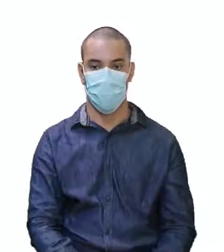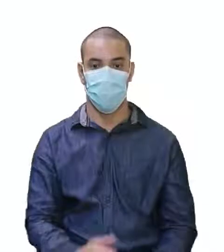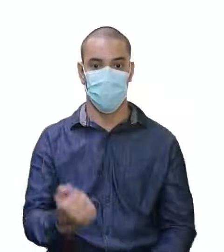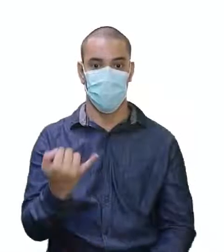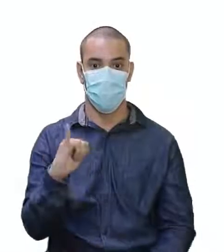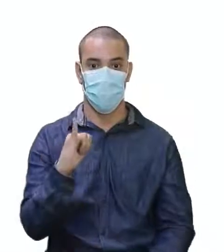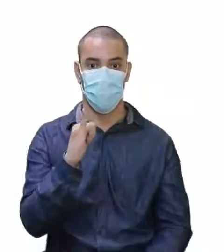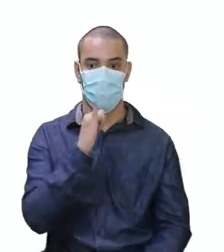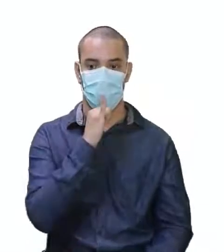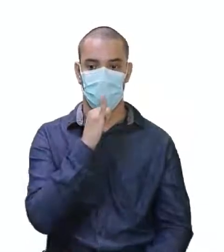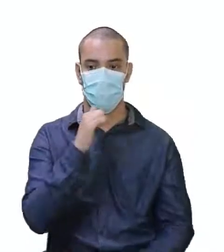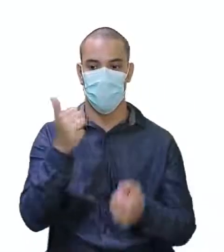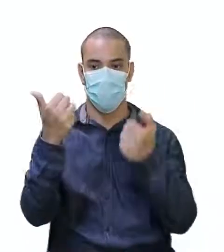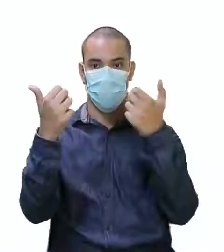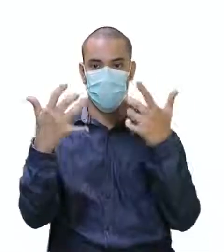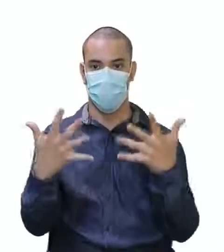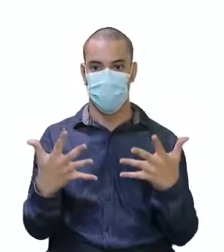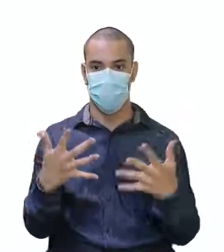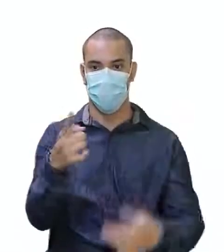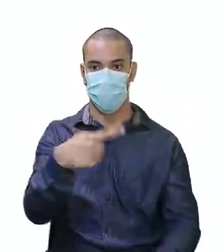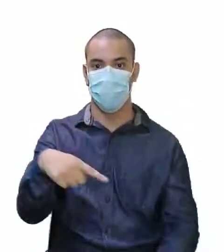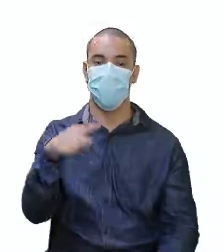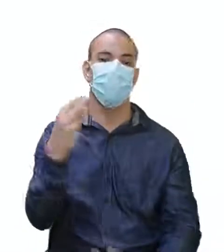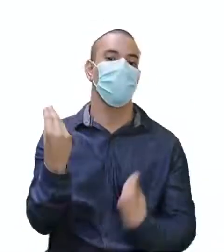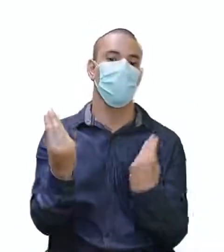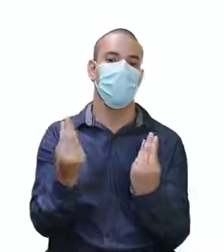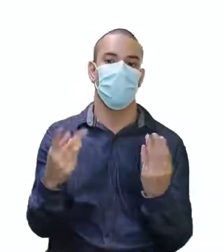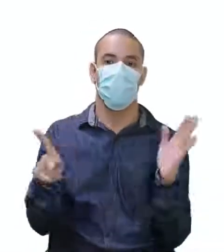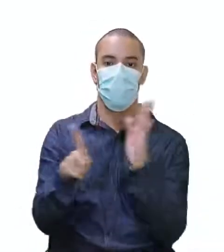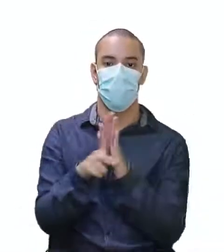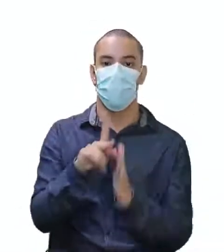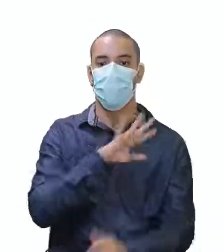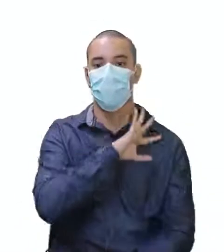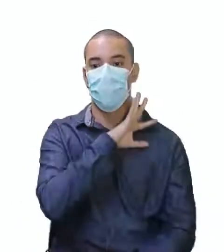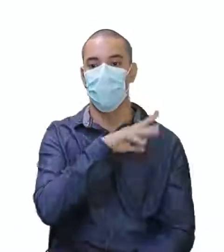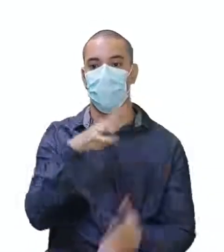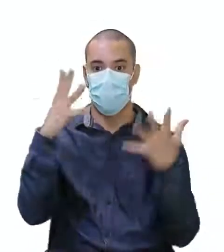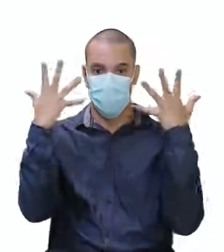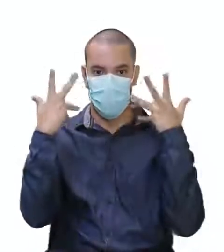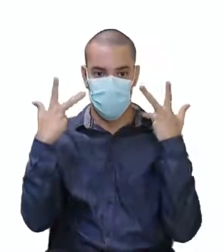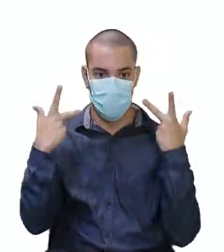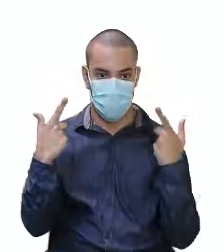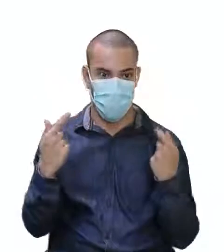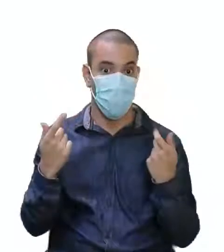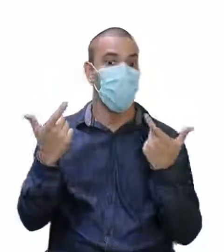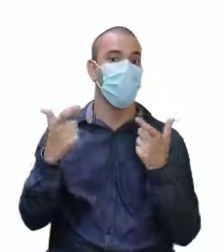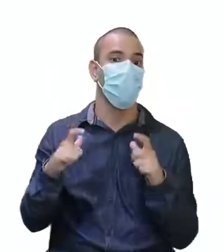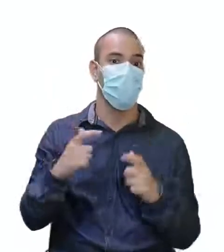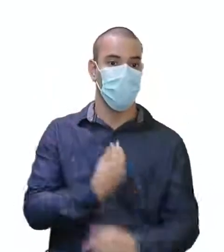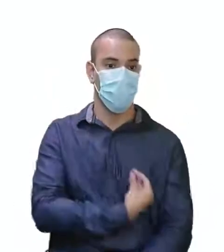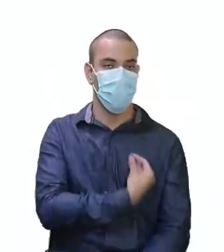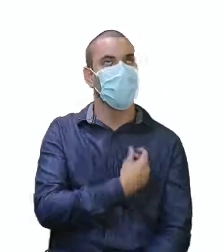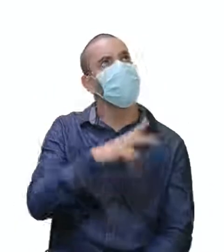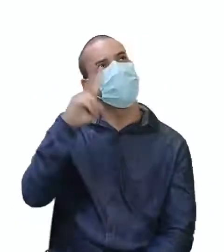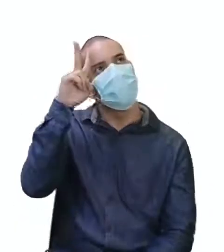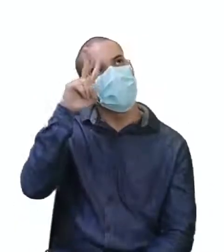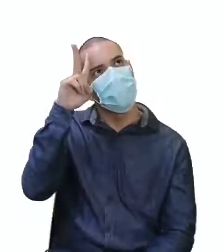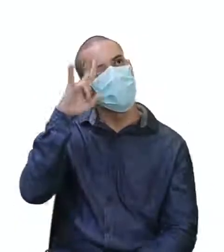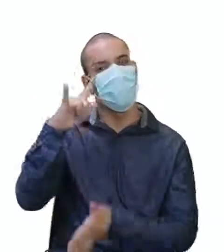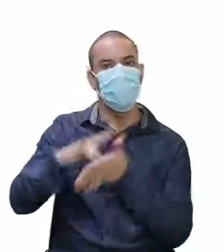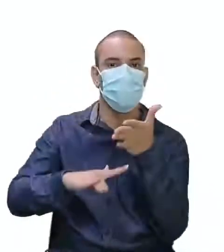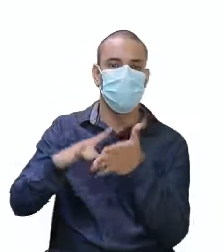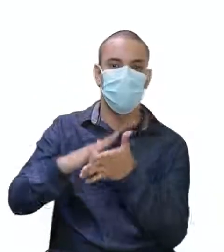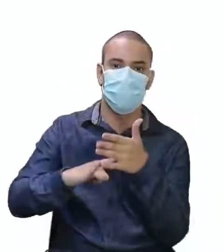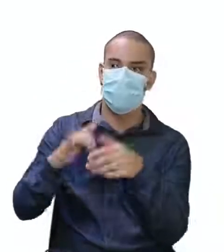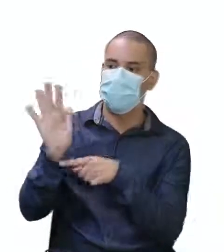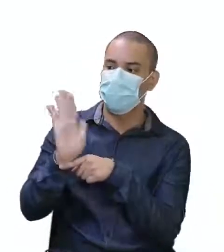para você assim, qual é o hábitat do leão? Aí você vai lembrar lá daqueles documentários lá